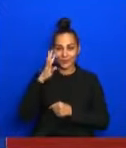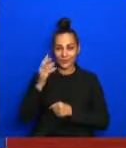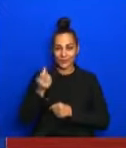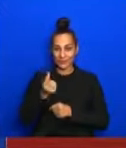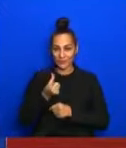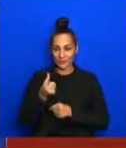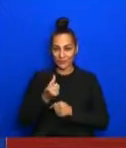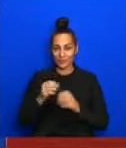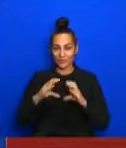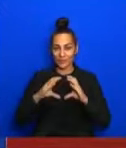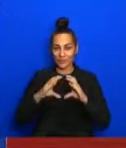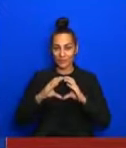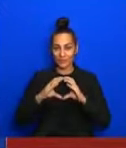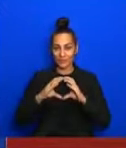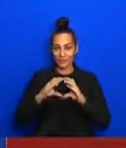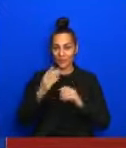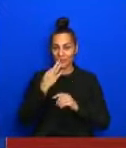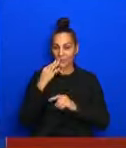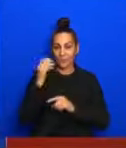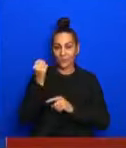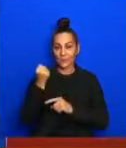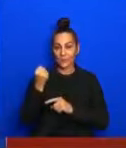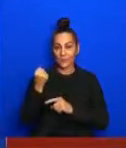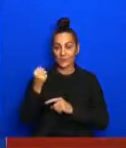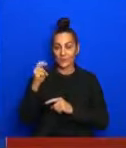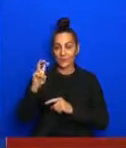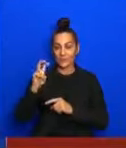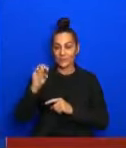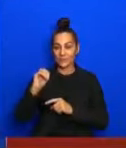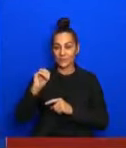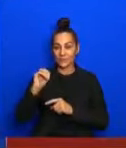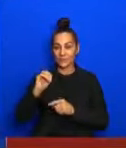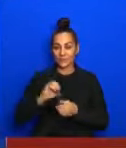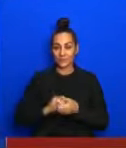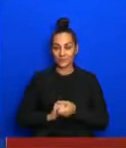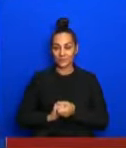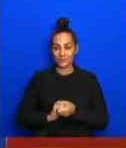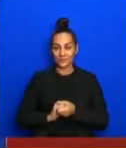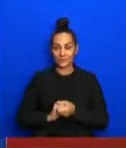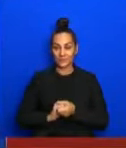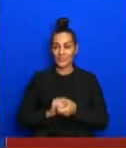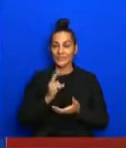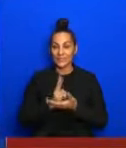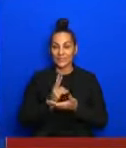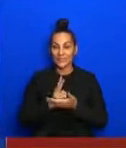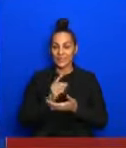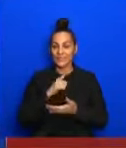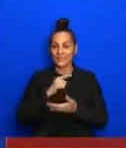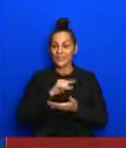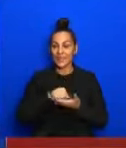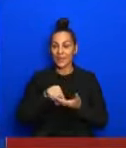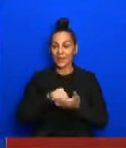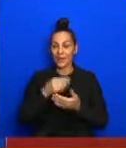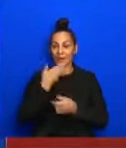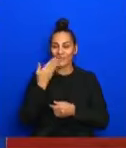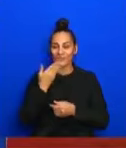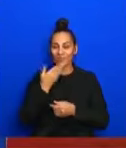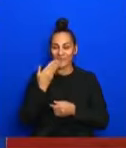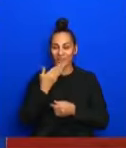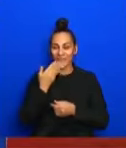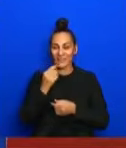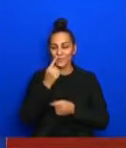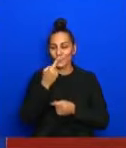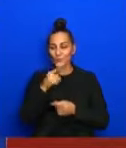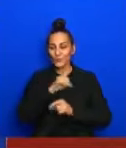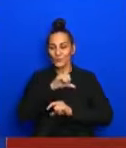quartas e sextas. Bola branca, 50. Branca, número 50. E na sequência tem Loto Fácil,